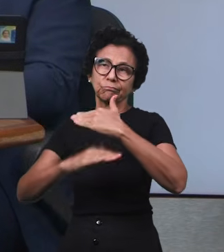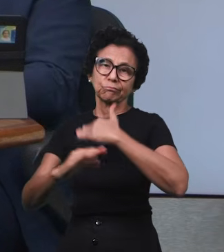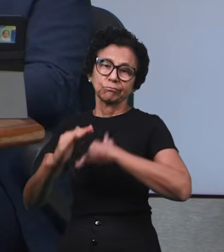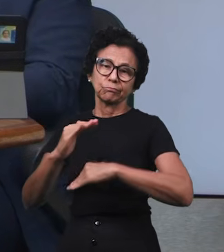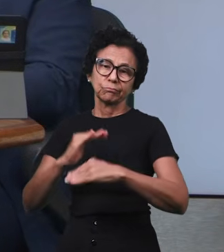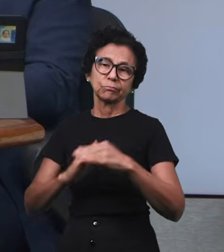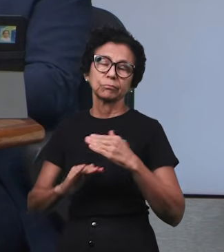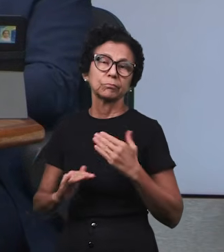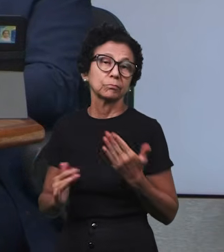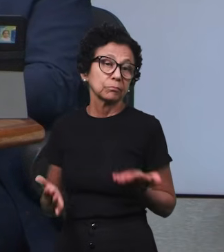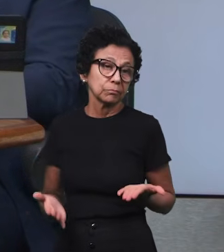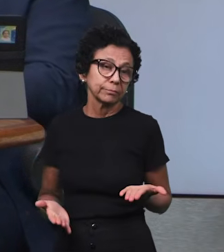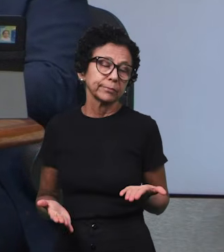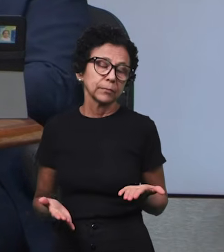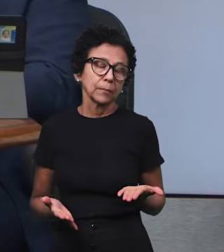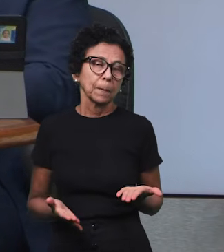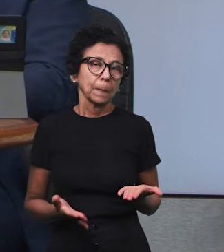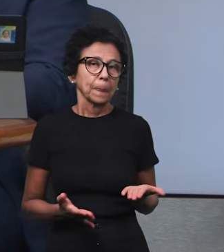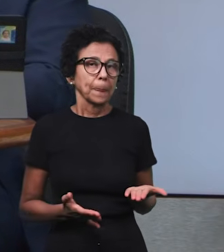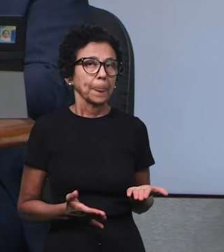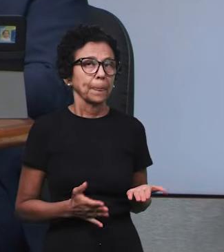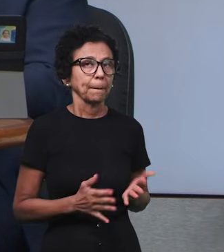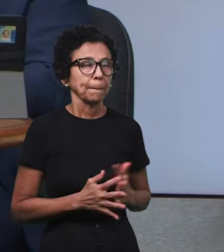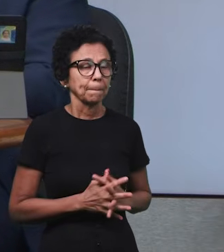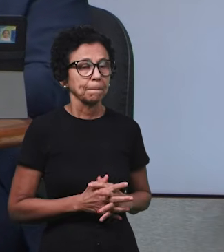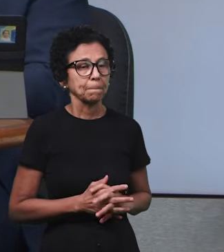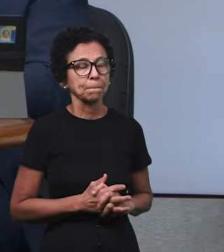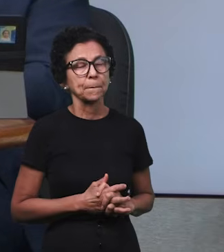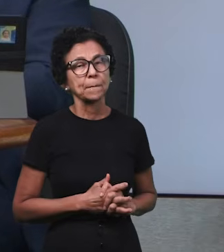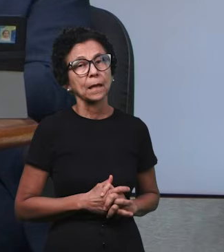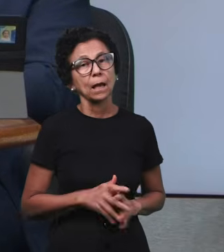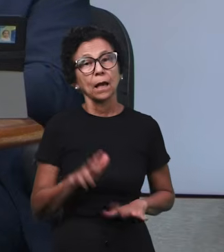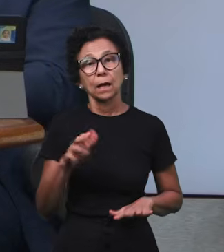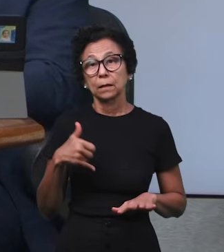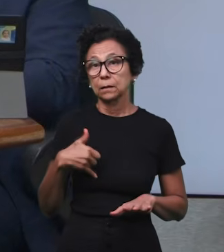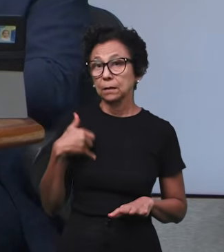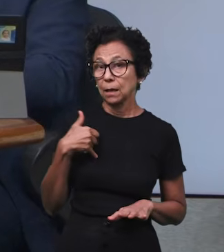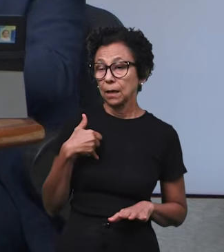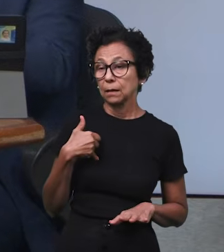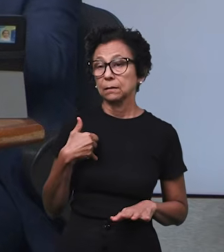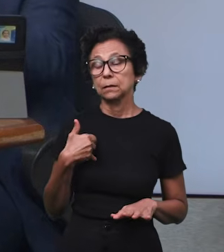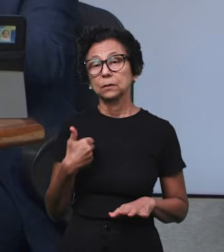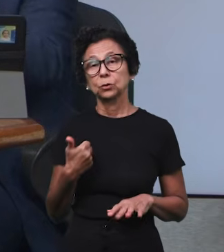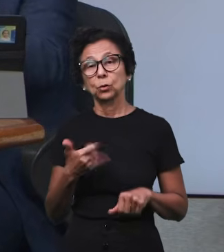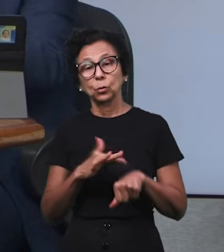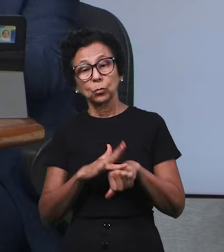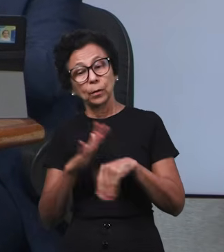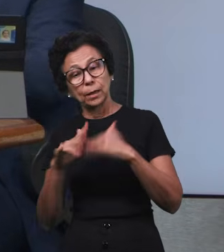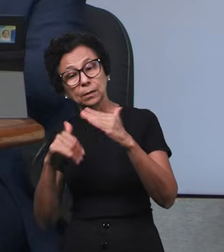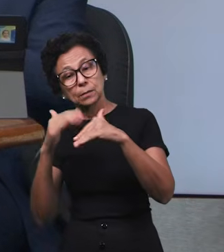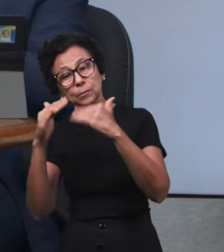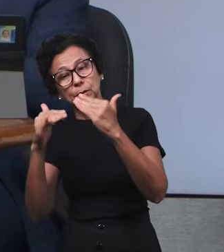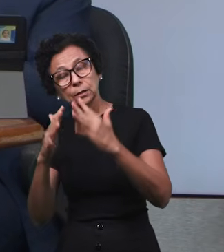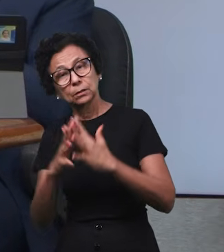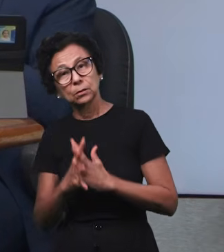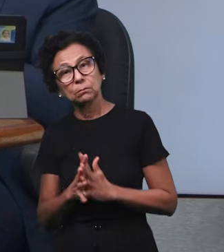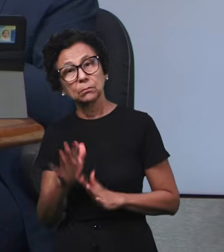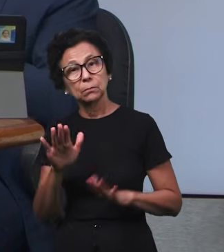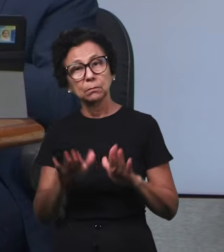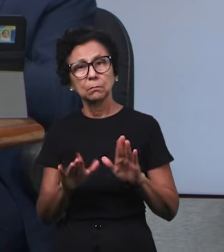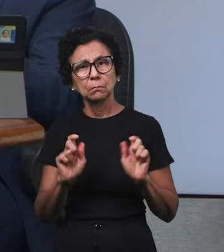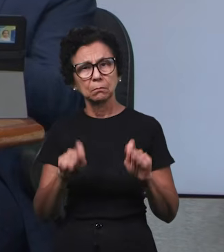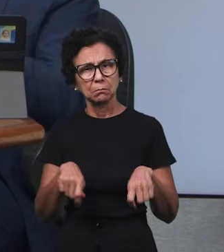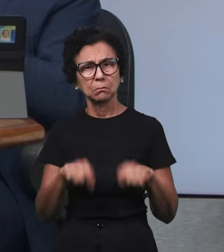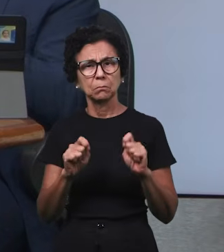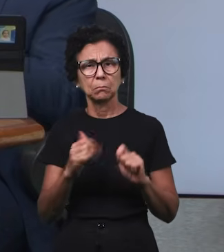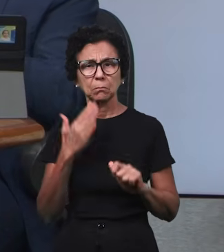Mas e isso quando eu falo de idade e de progressão de doenças, mas às vezes a taxa de filtração ali, ela pode